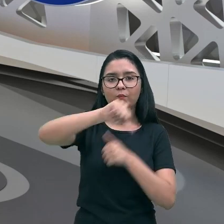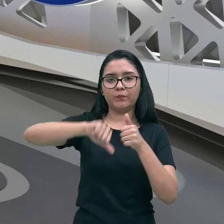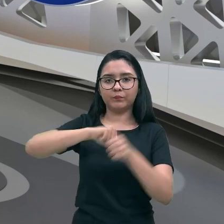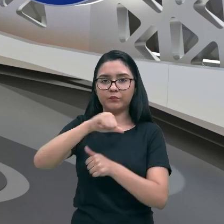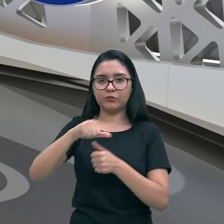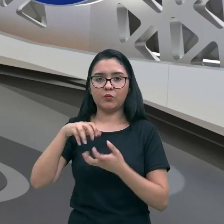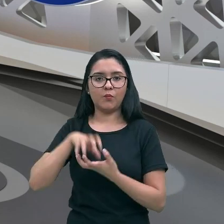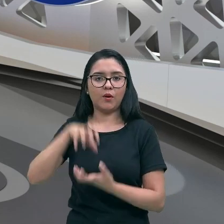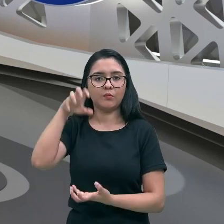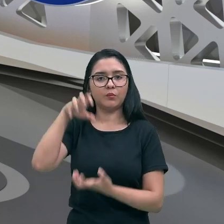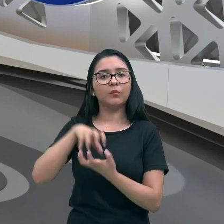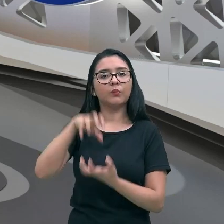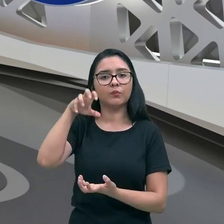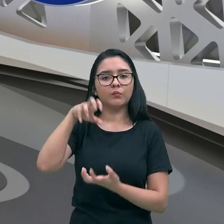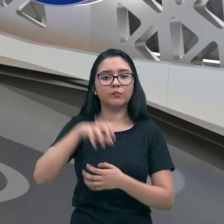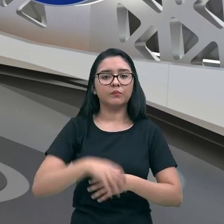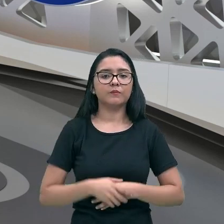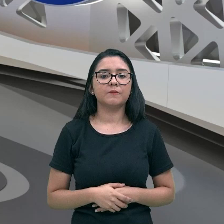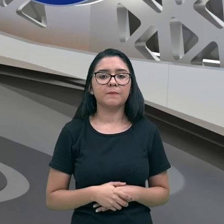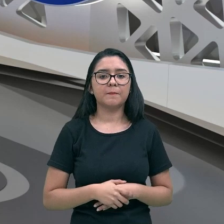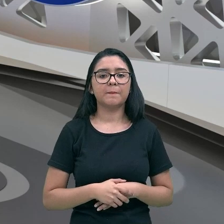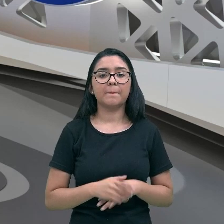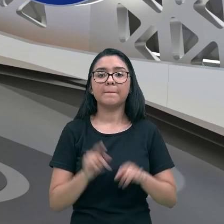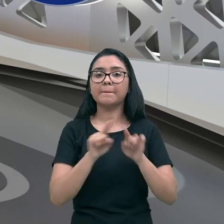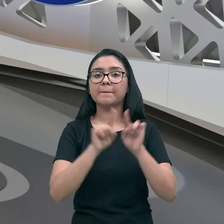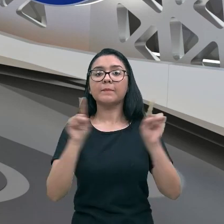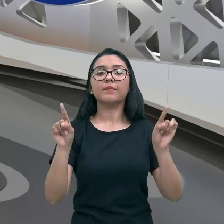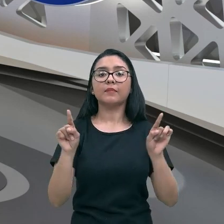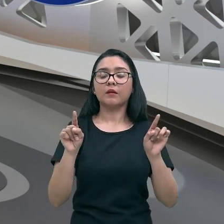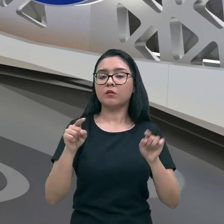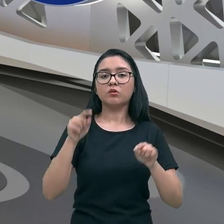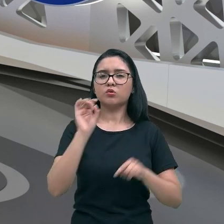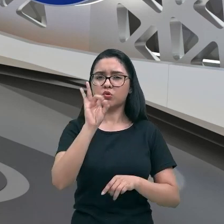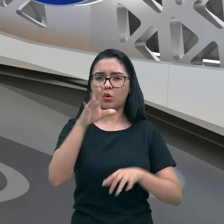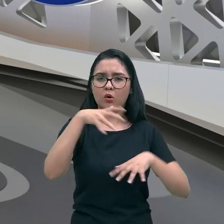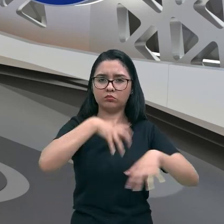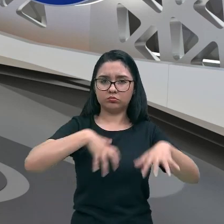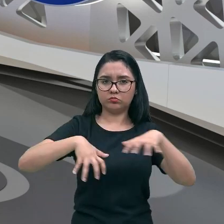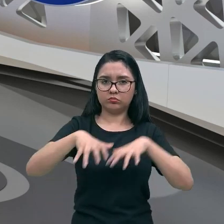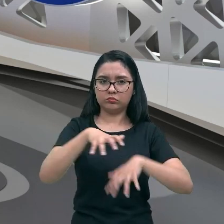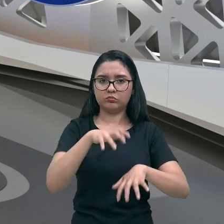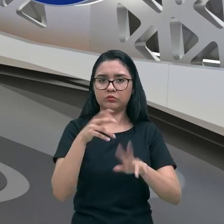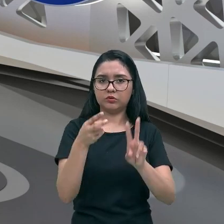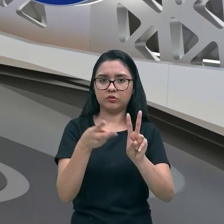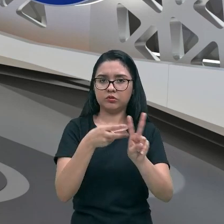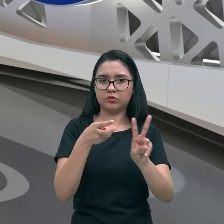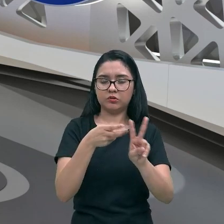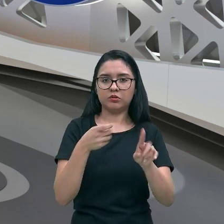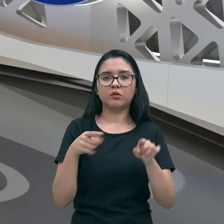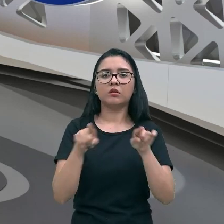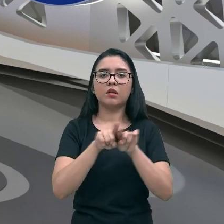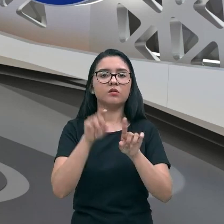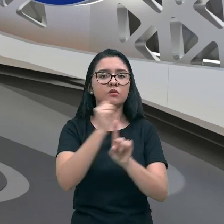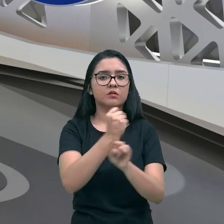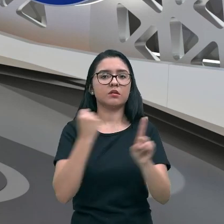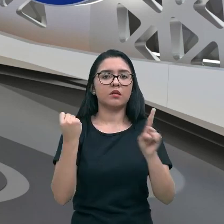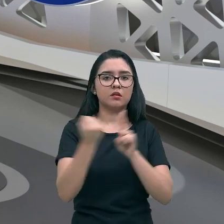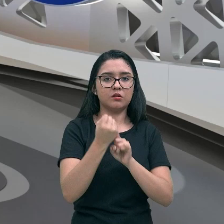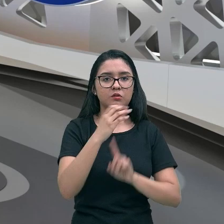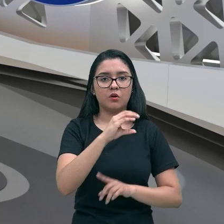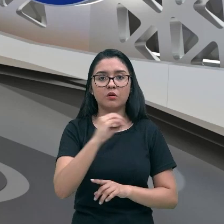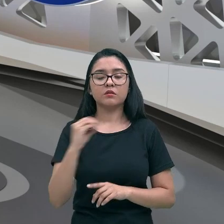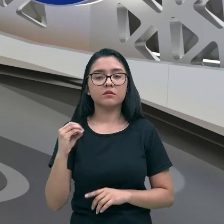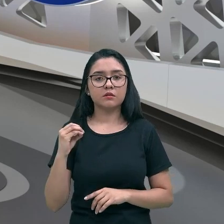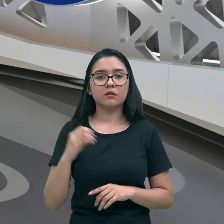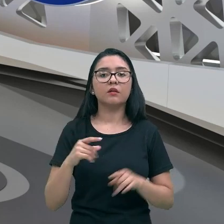ser um adulto. Mas não apenas nos rituais indígenas, vamos dizer assim, na sociedade ocidental. Ela